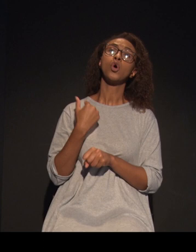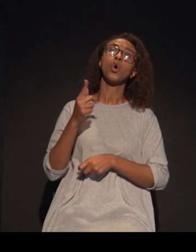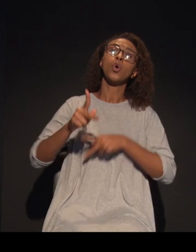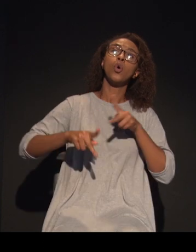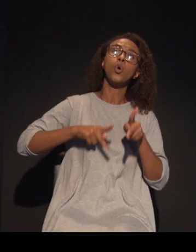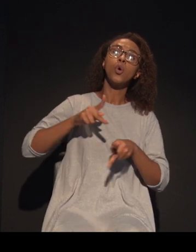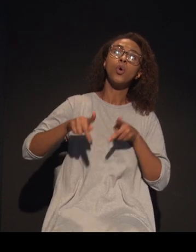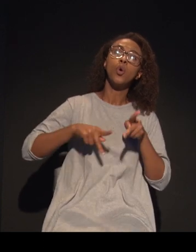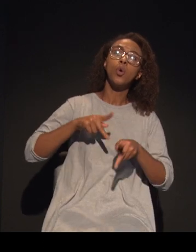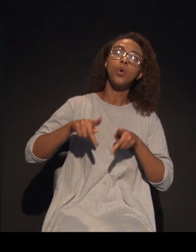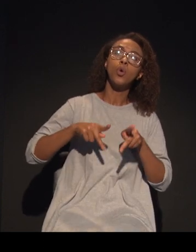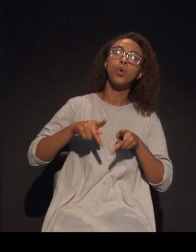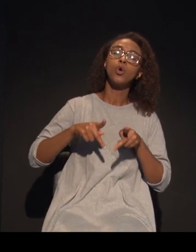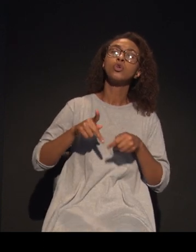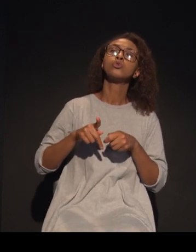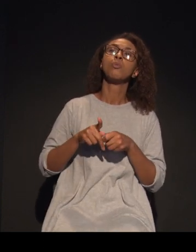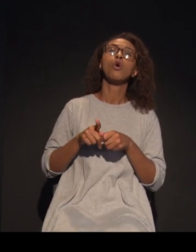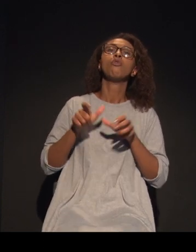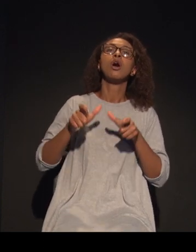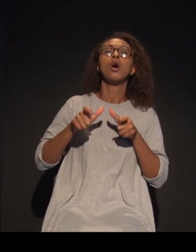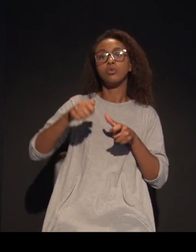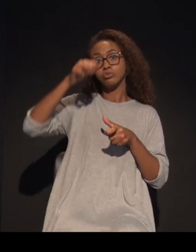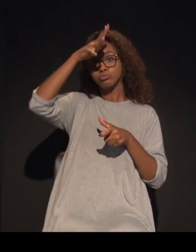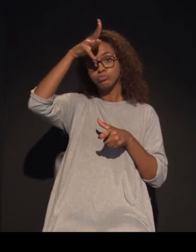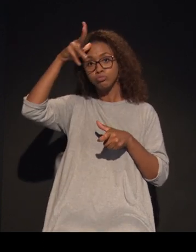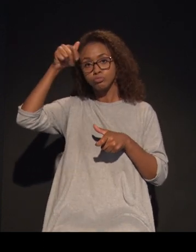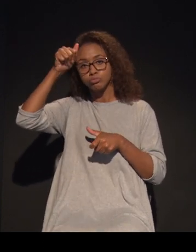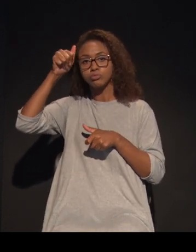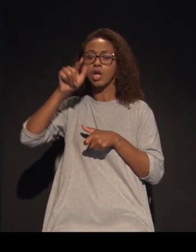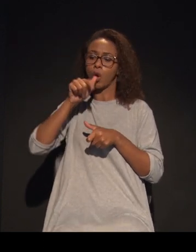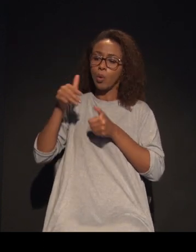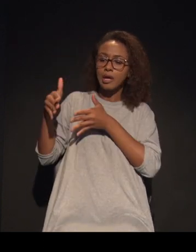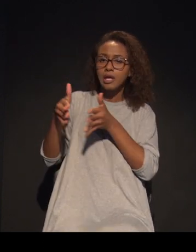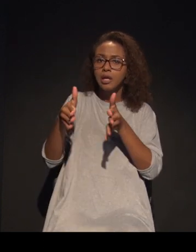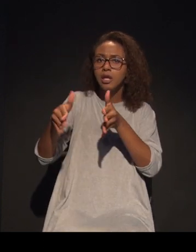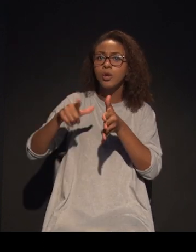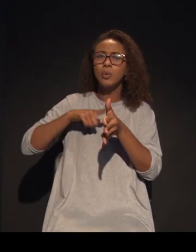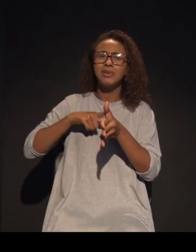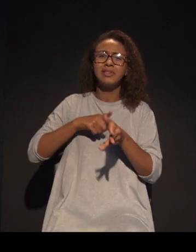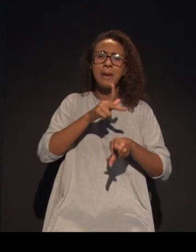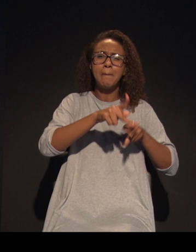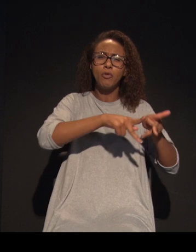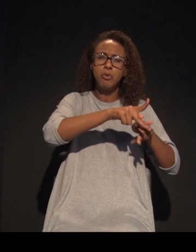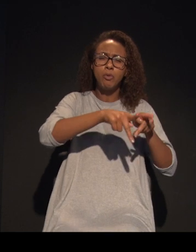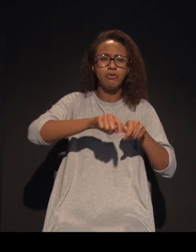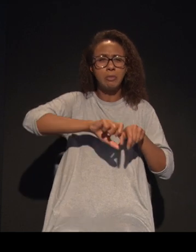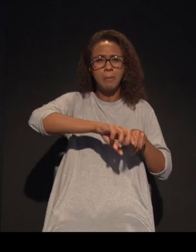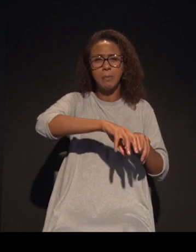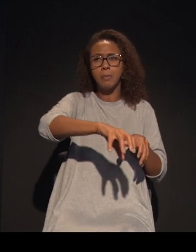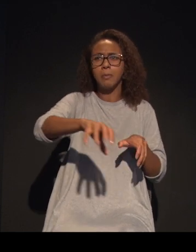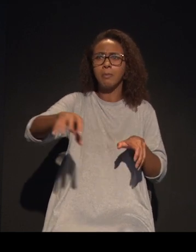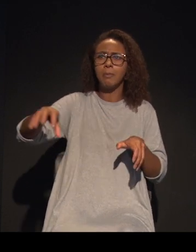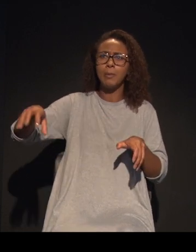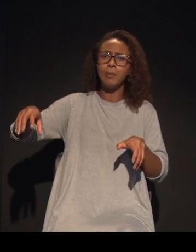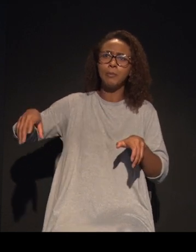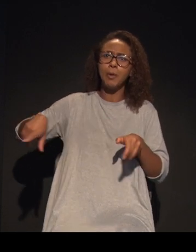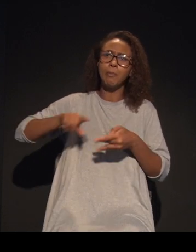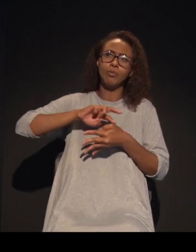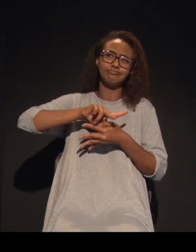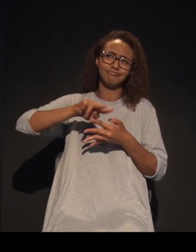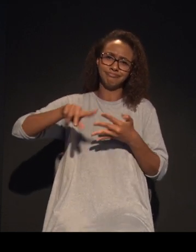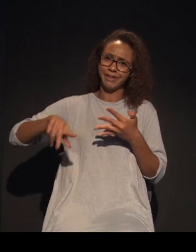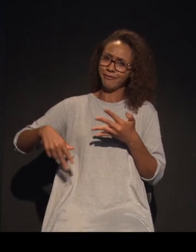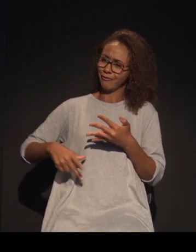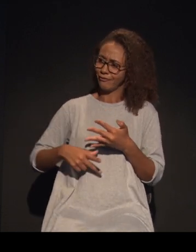né neste assim como os seus afluentes vivem diversos povos de banal a eaf já era hora